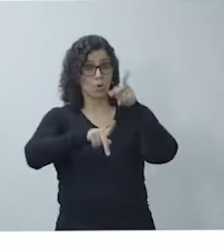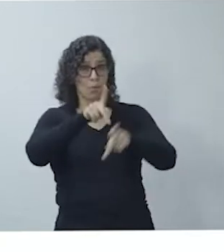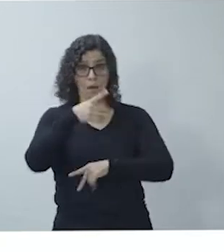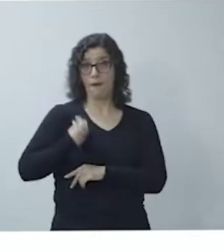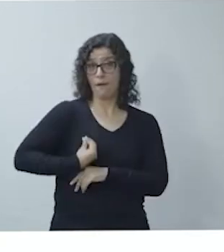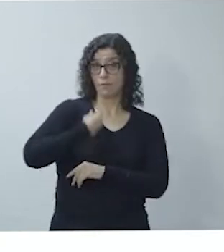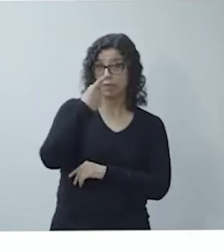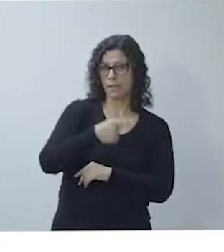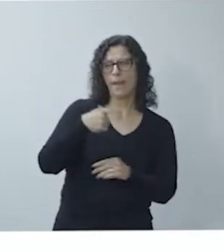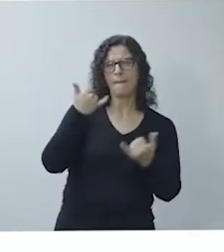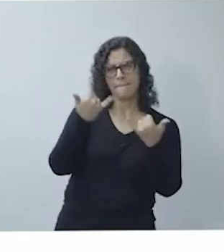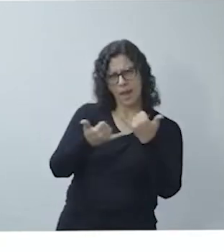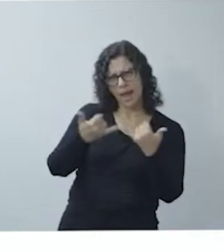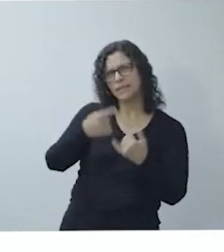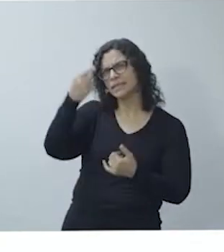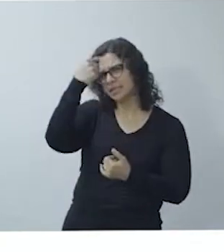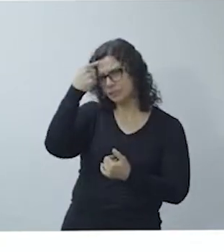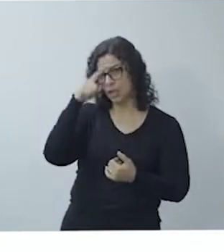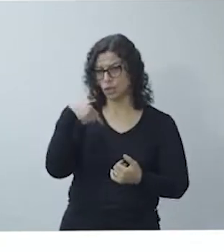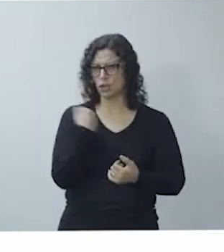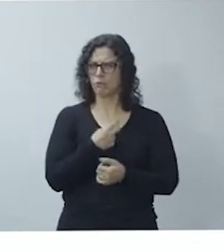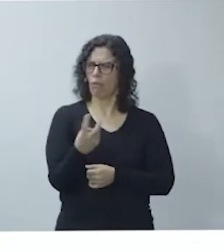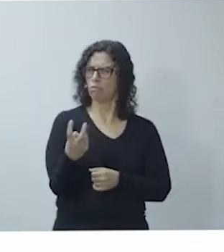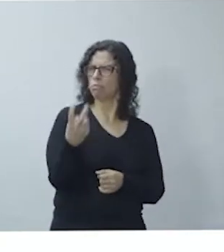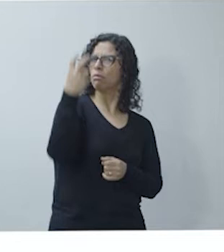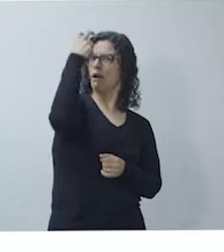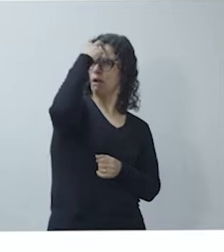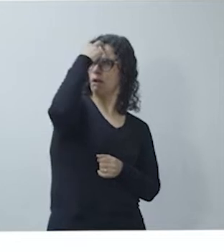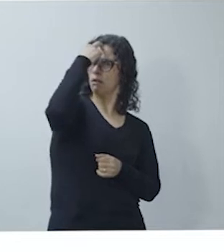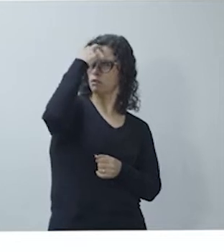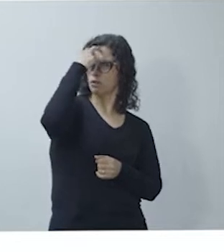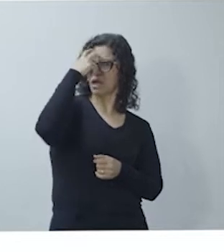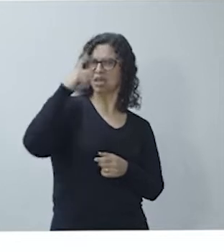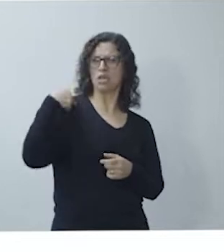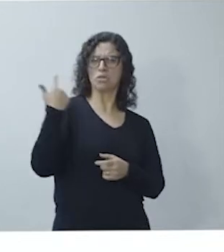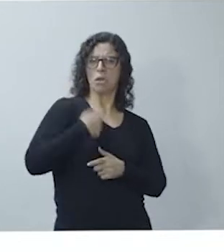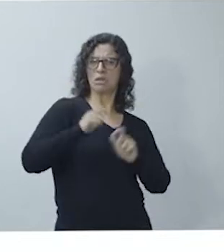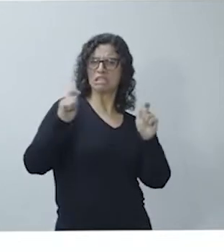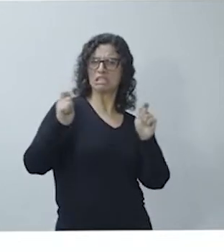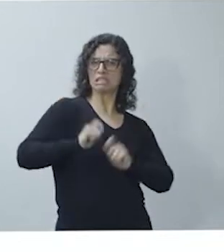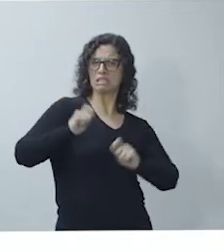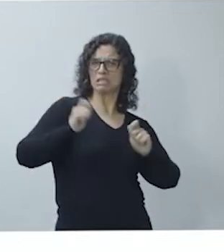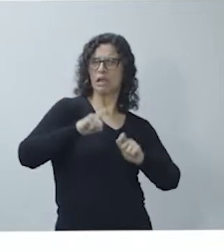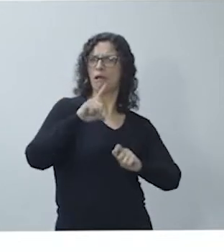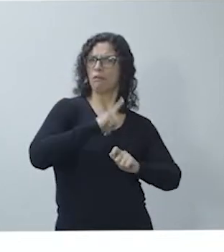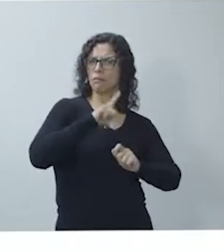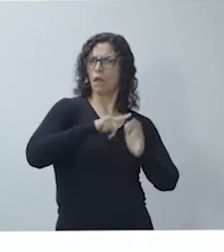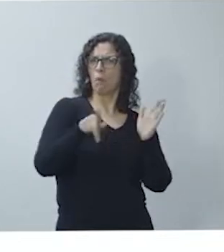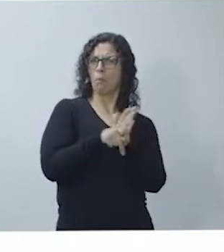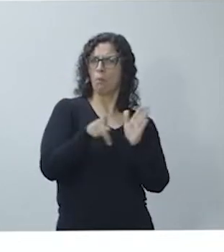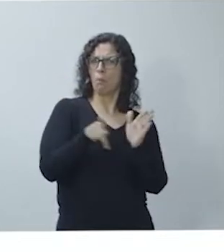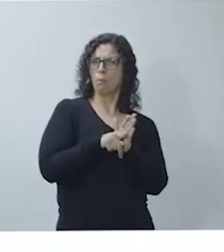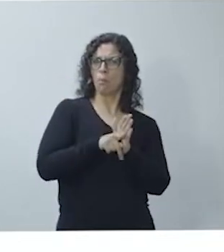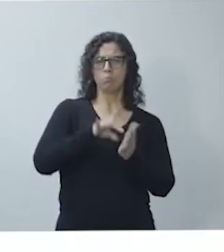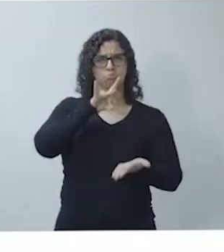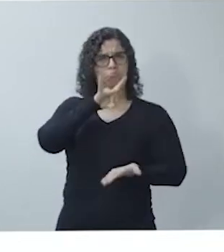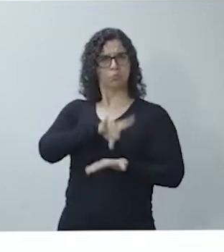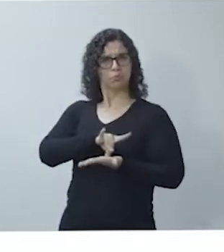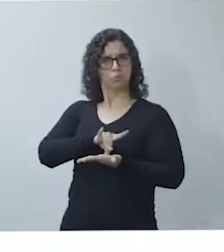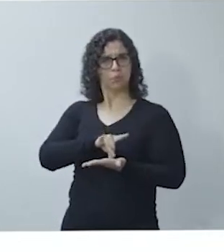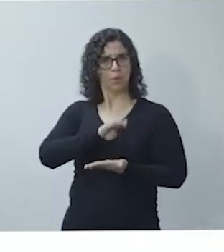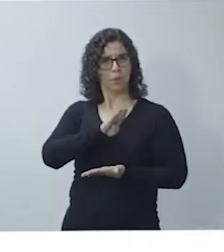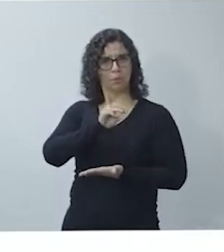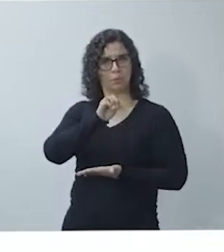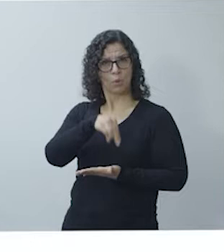habitava julgava-se, além de inteligente, possuidor de imenso bom senso.